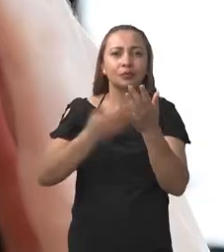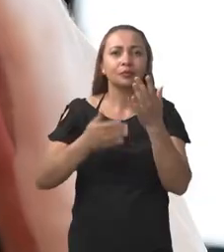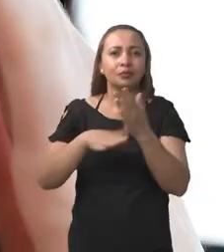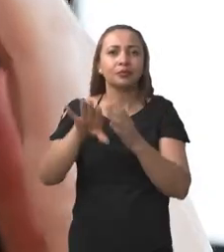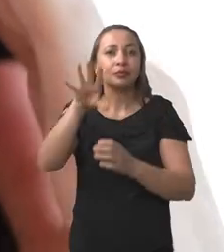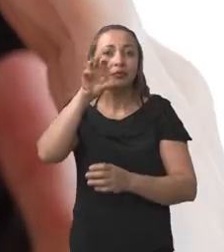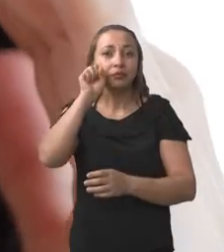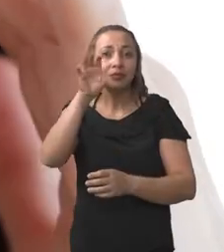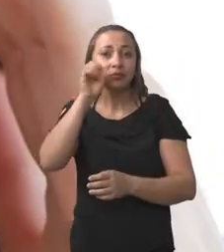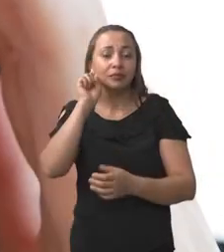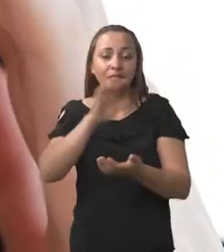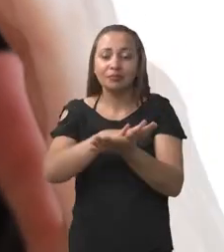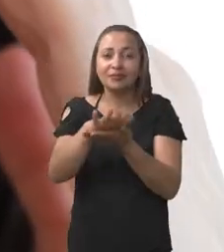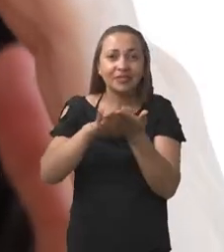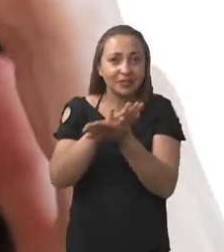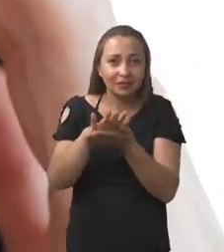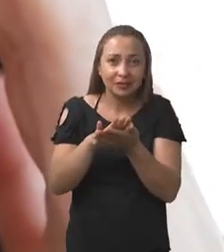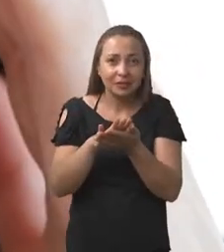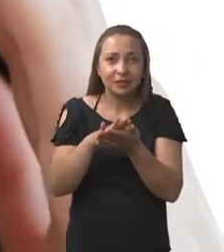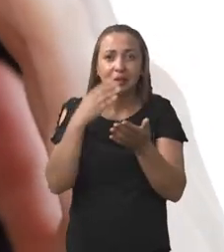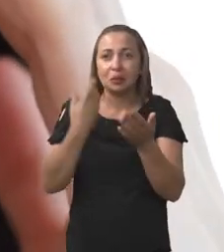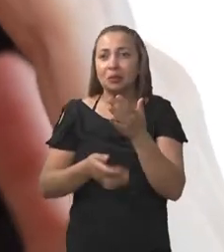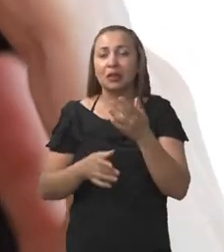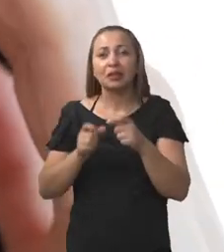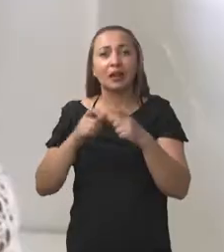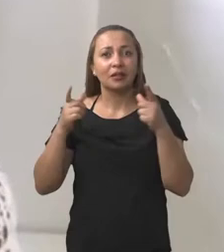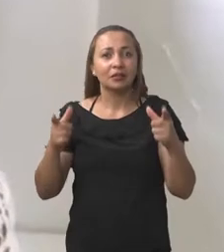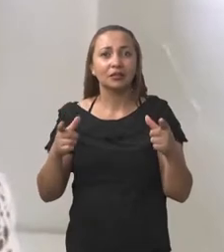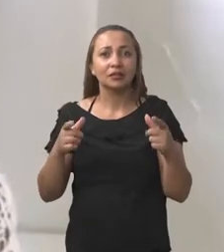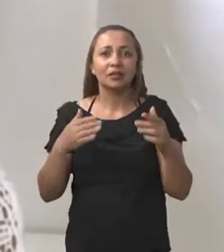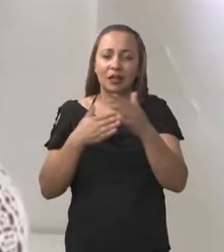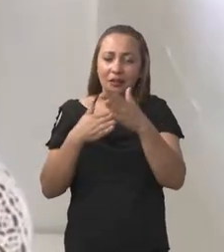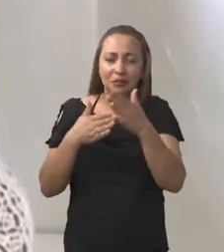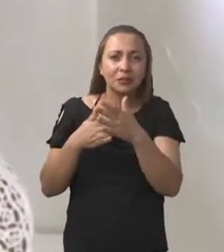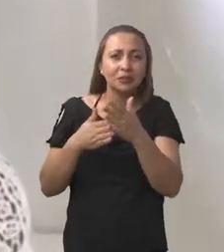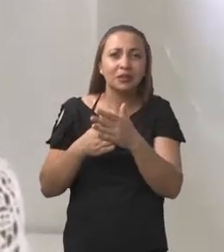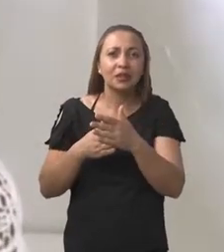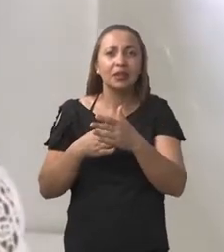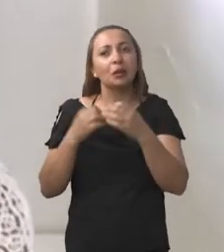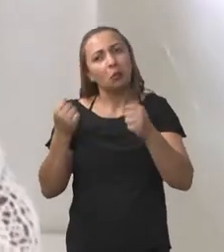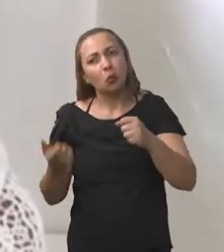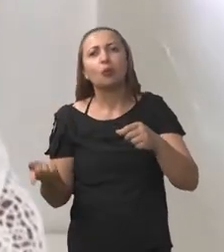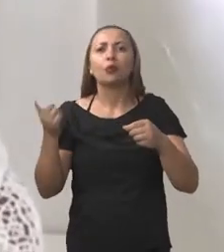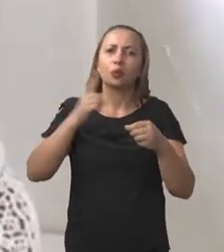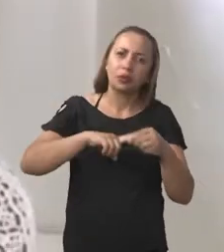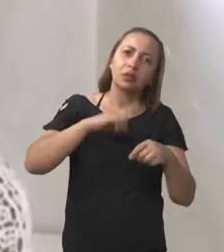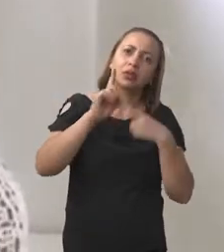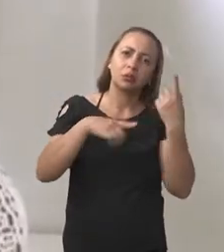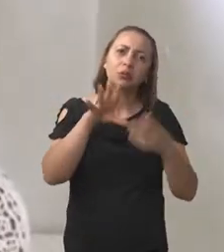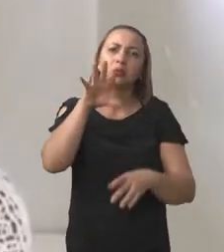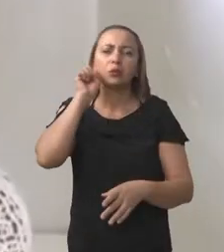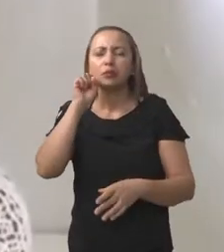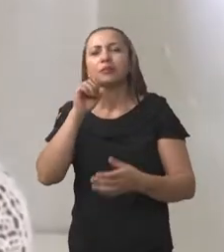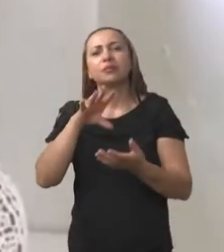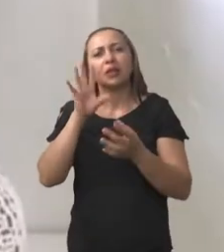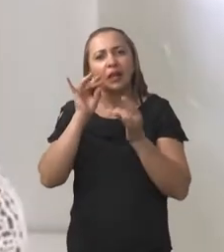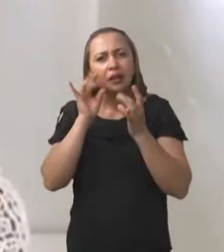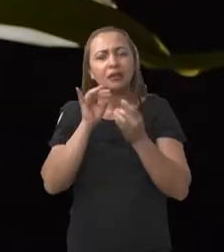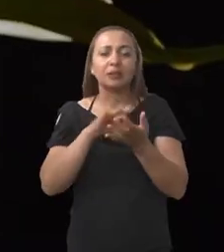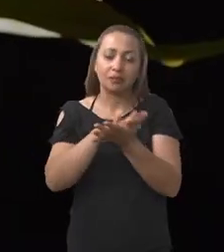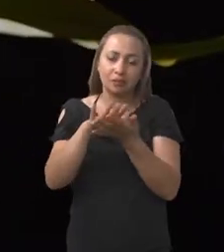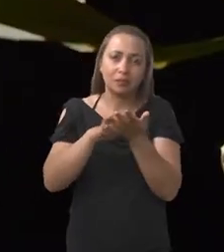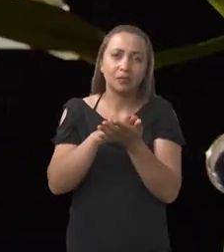olfato. Felizmente, uma perda de olfato, na grande maioria das vezes, é autolimitada, reversível, que tem uma duração e